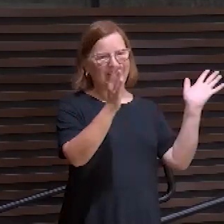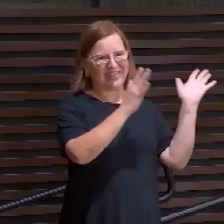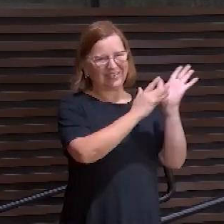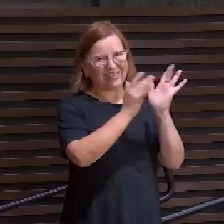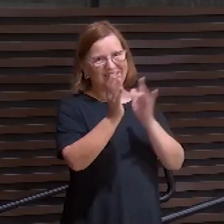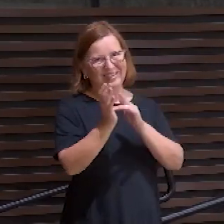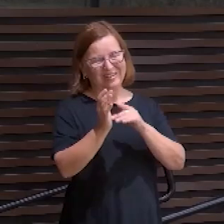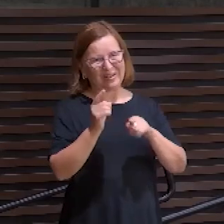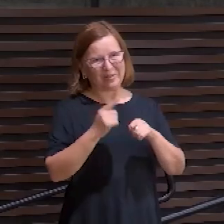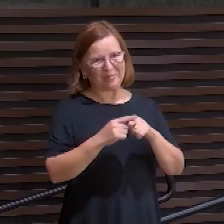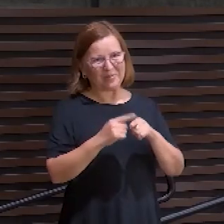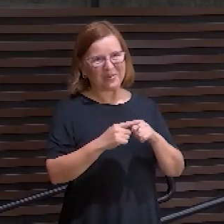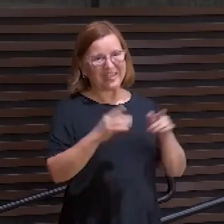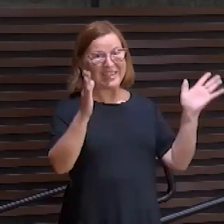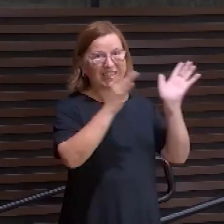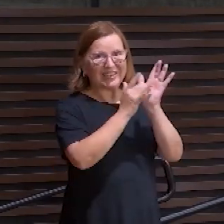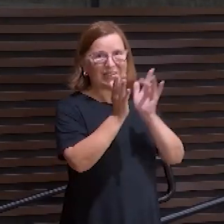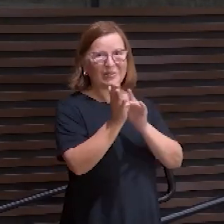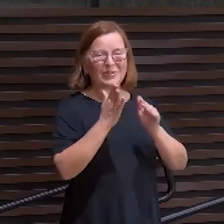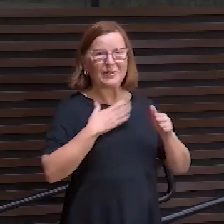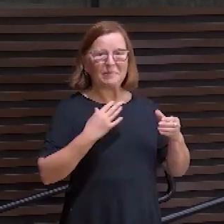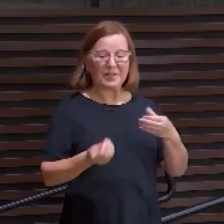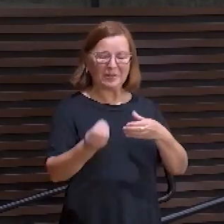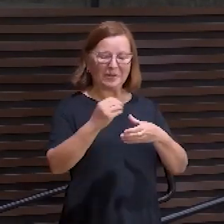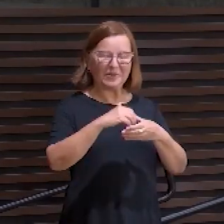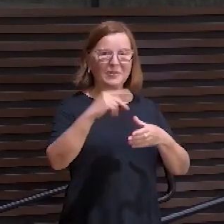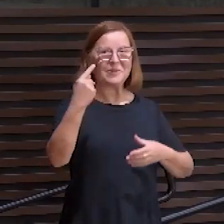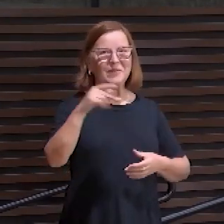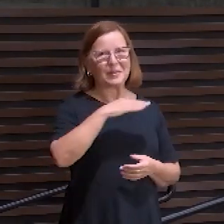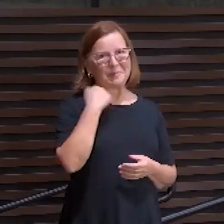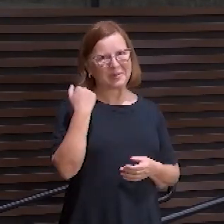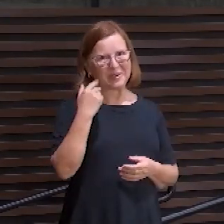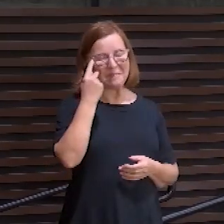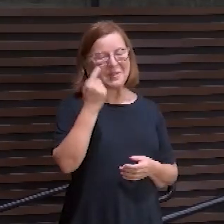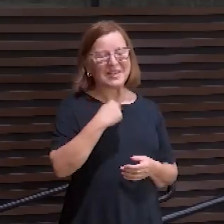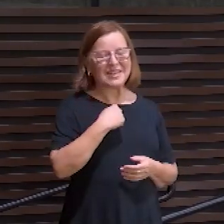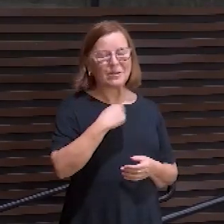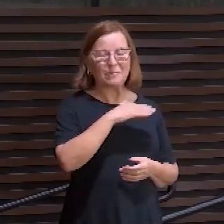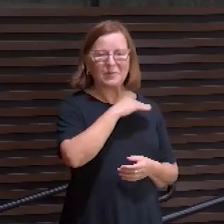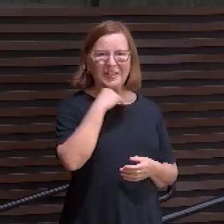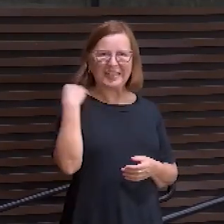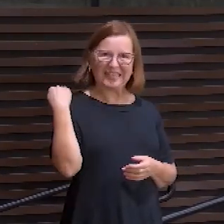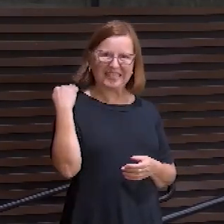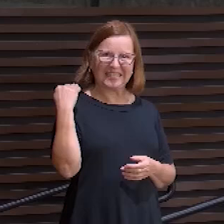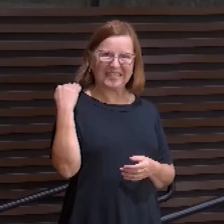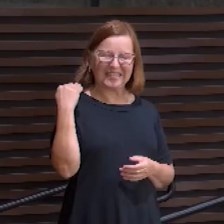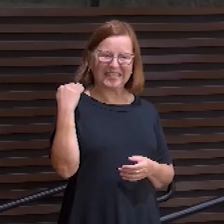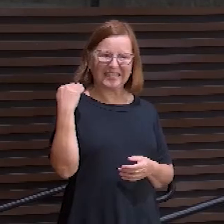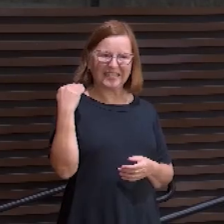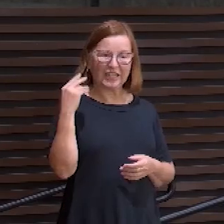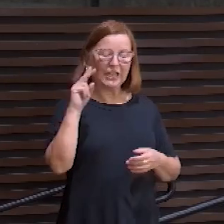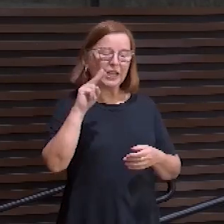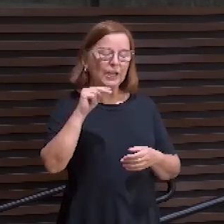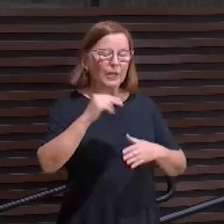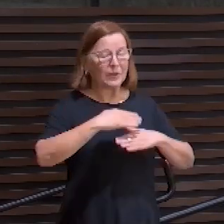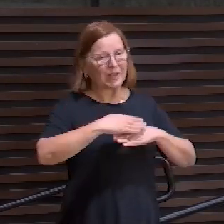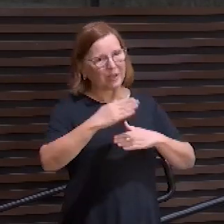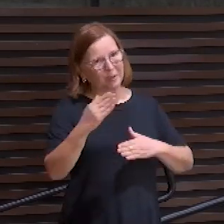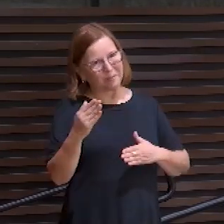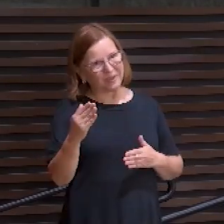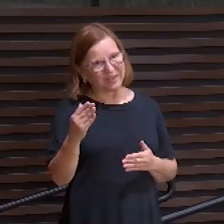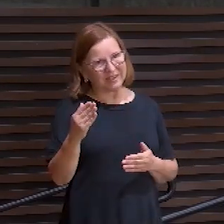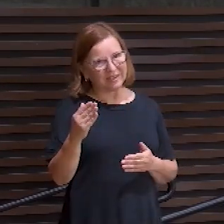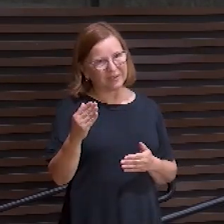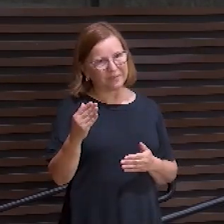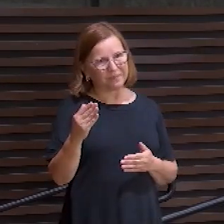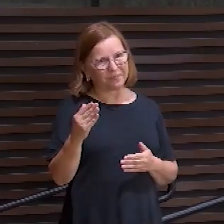Porque ele me incluiu naquela morte, para que eu morresse e nunca mais tivesse